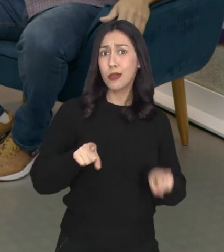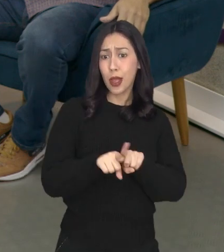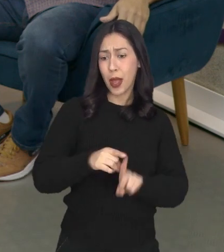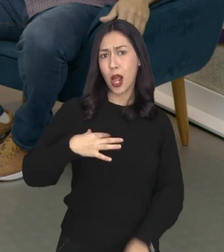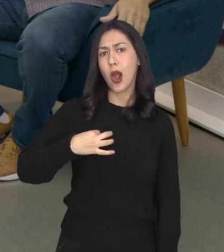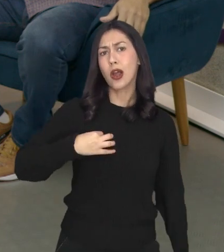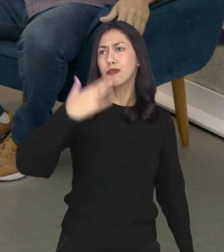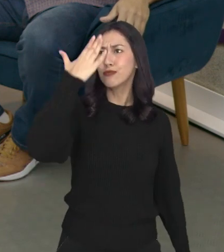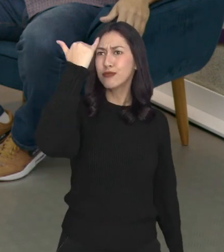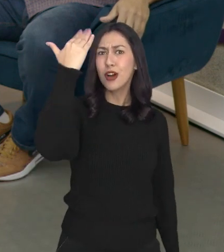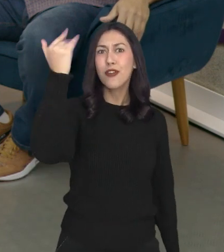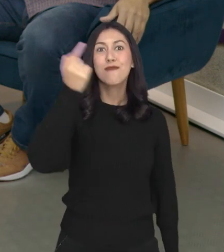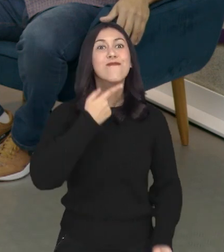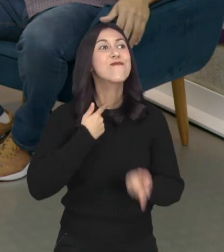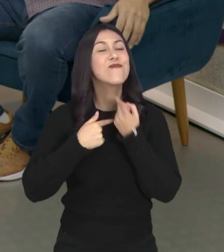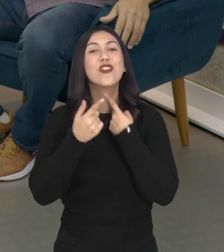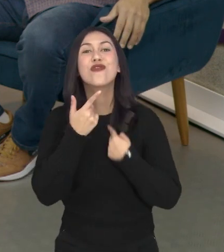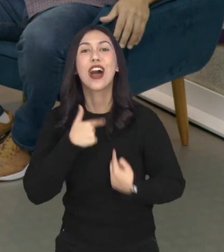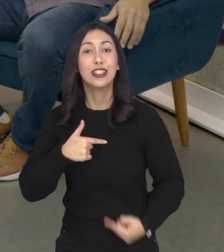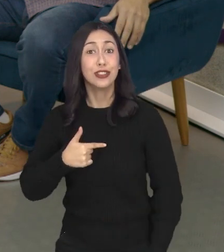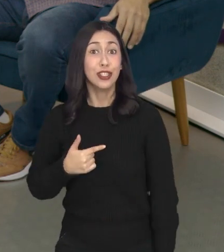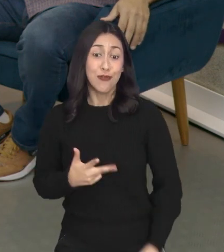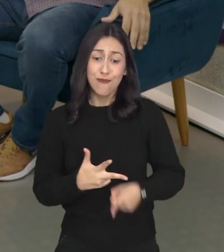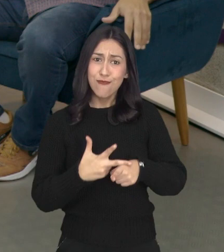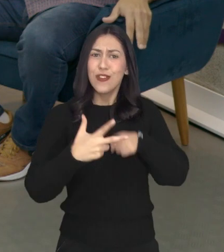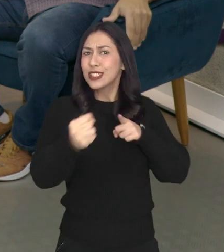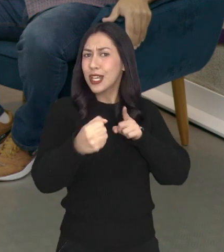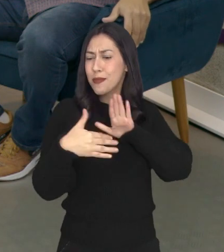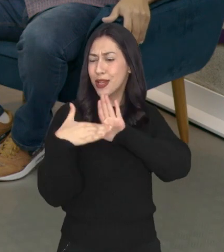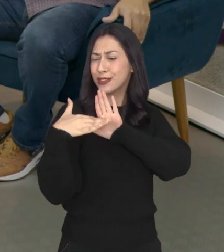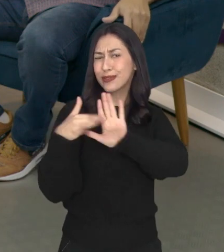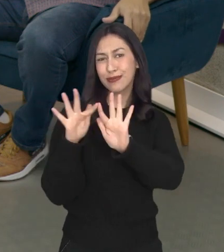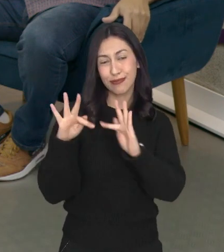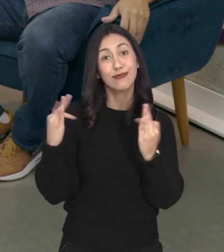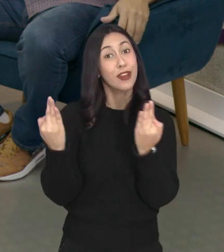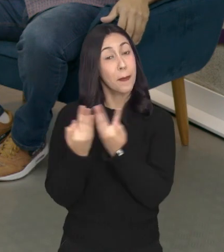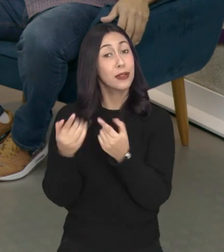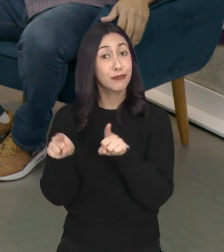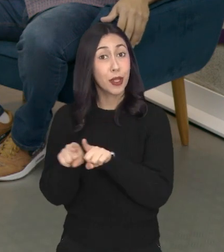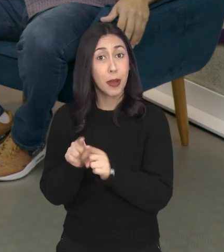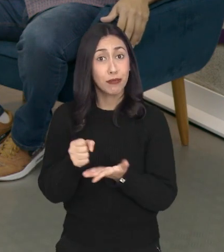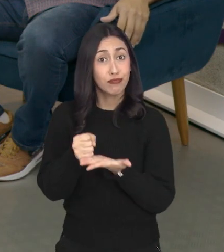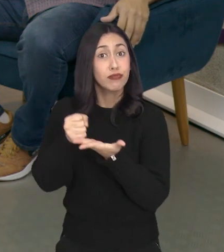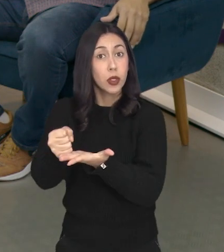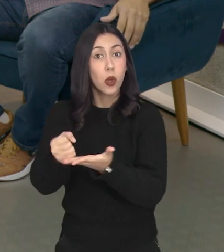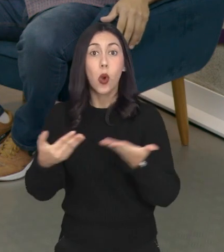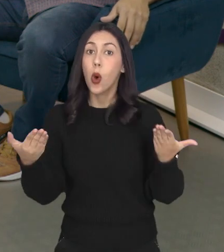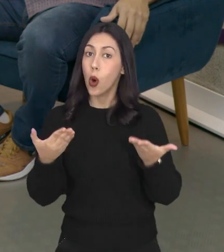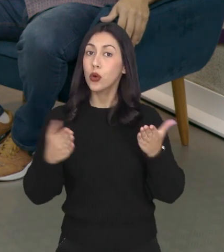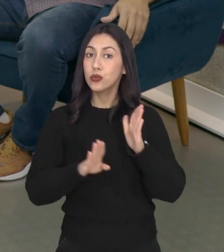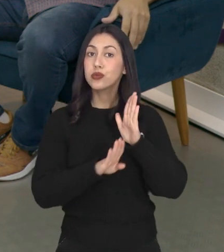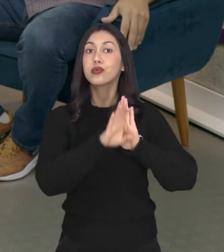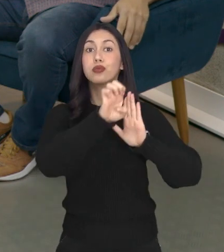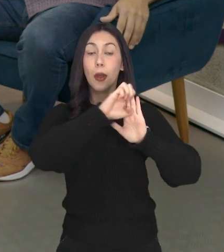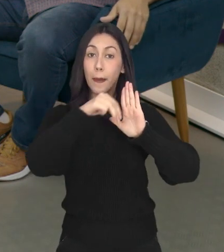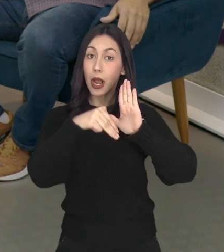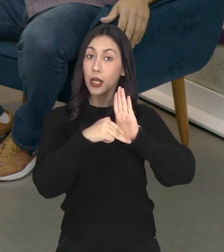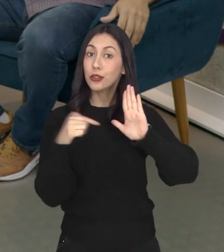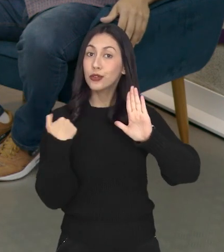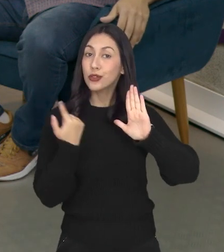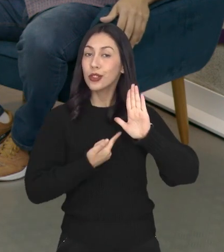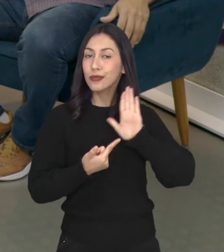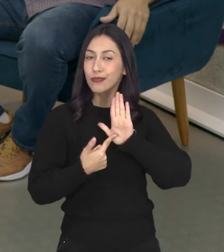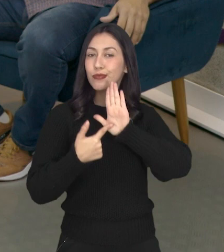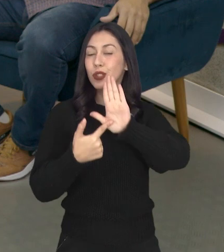grandes clubes e a vontade de vencer na vida e ajudar a família. Hoje, o Estação Mercado, nós vamos